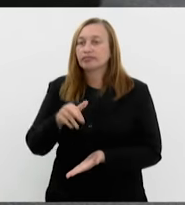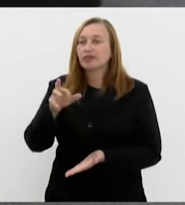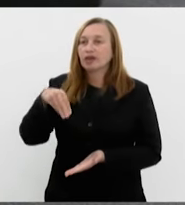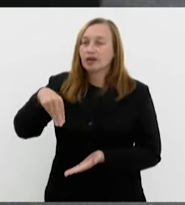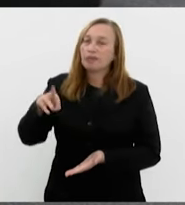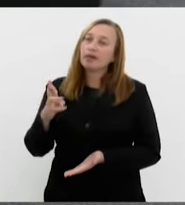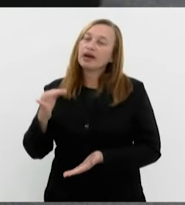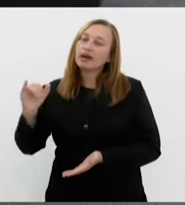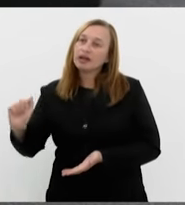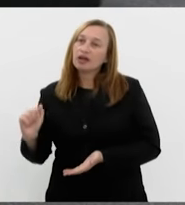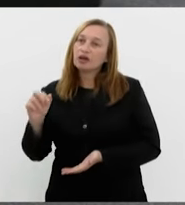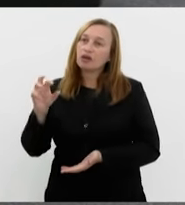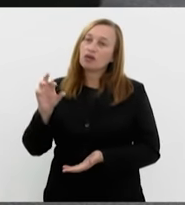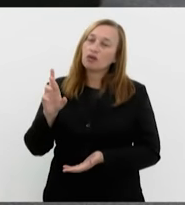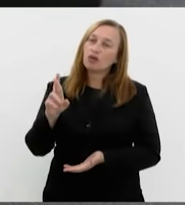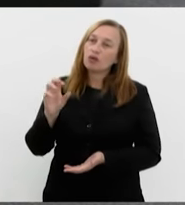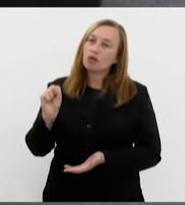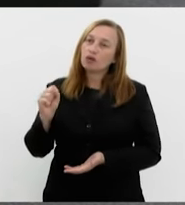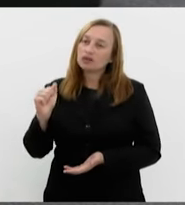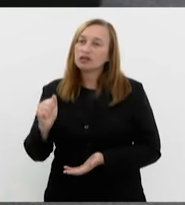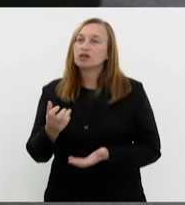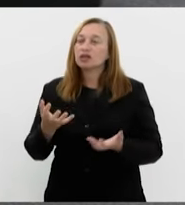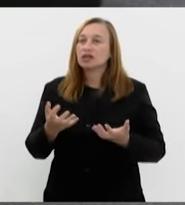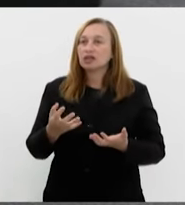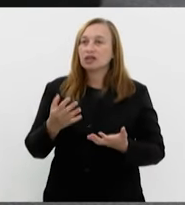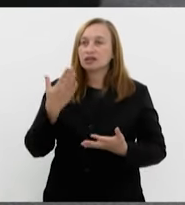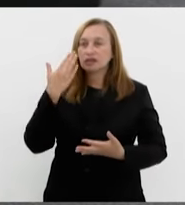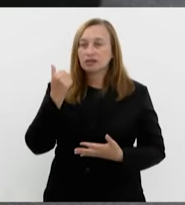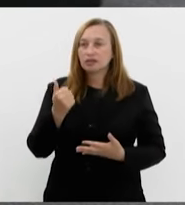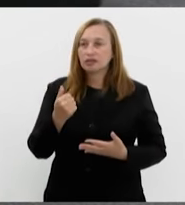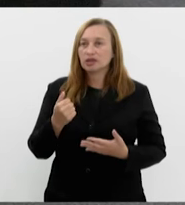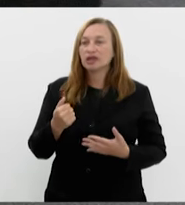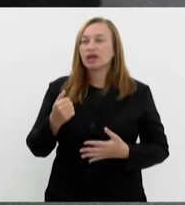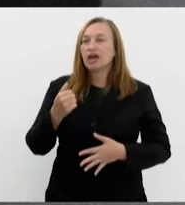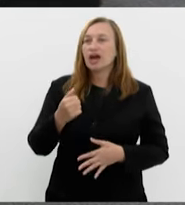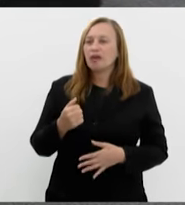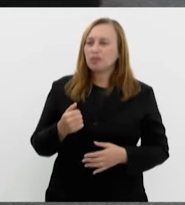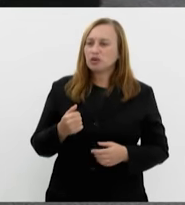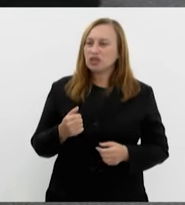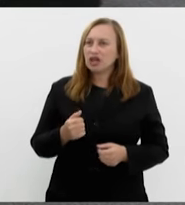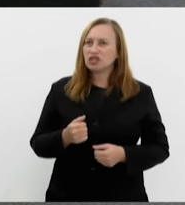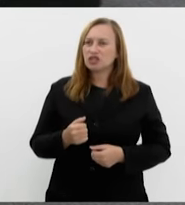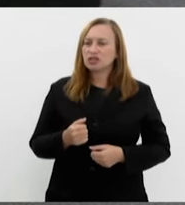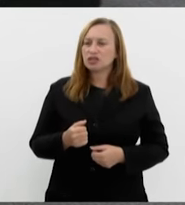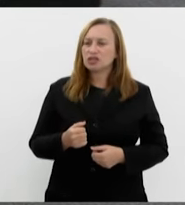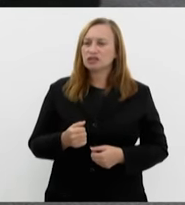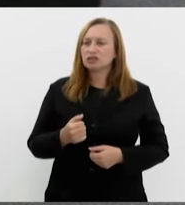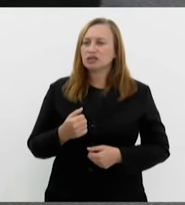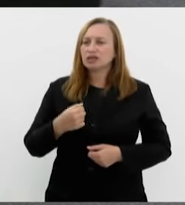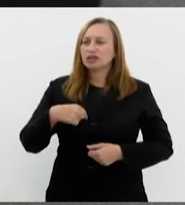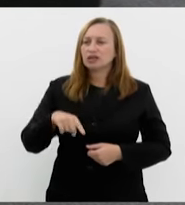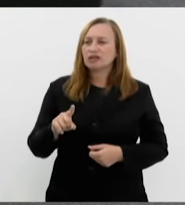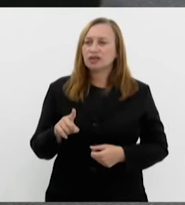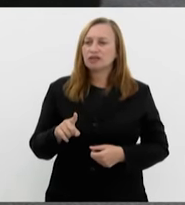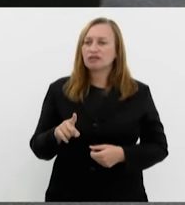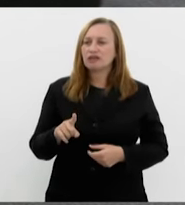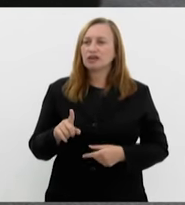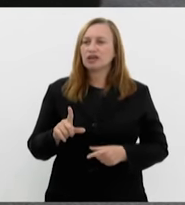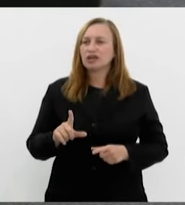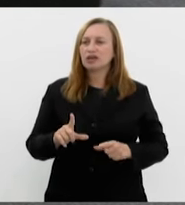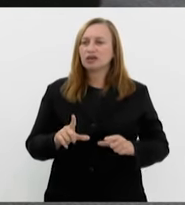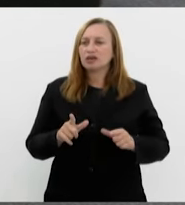convocação à população. Eu recebi que ela amanhã vai participar de um podcast. Ela vai participar de um programa amanhã ao vivo. E